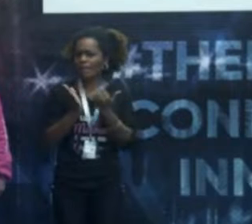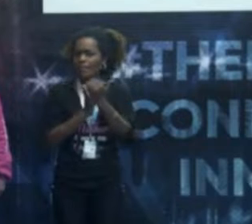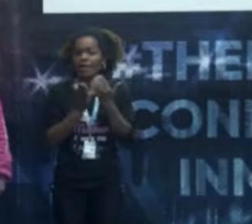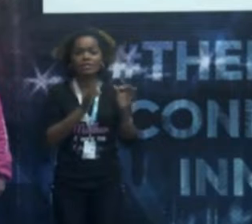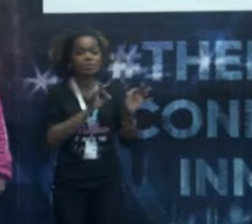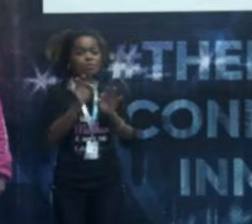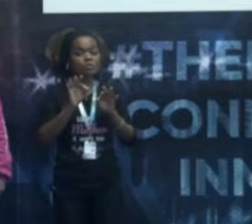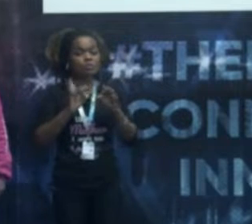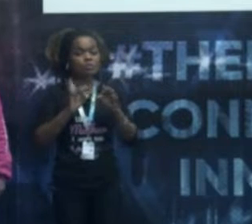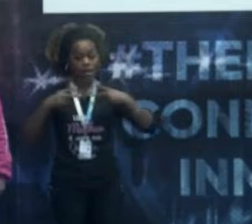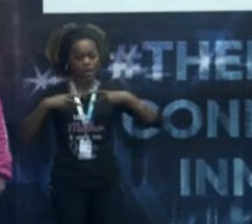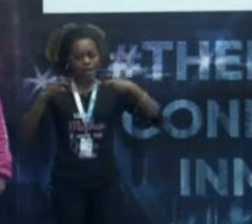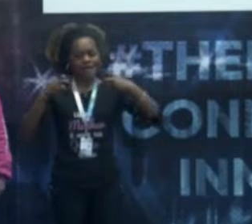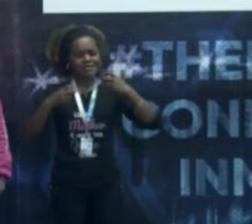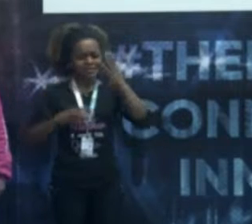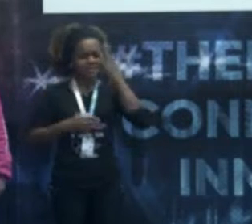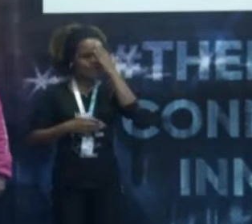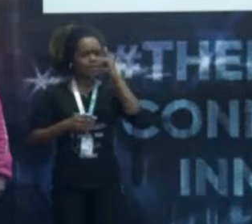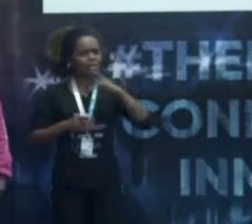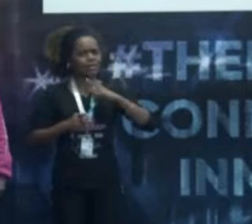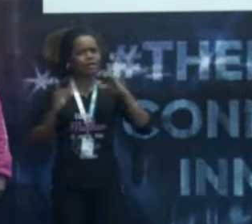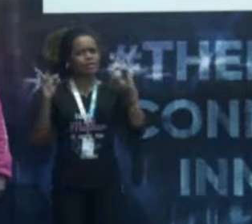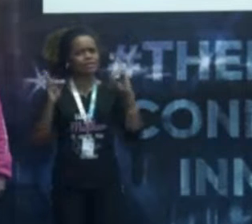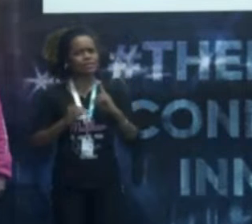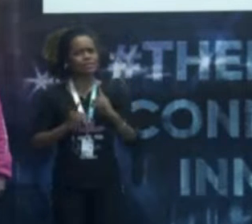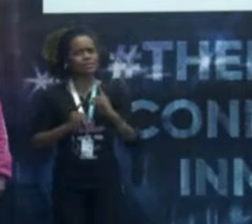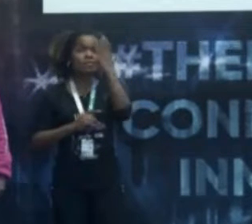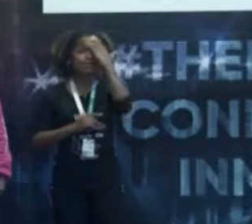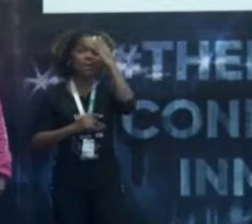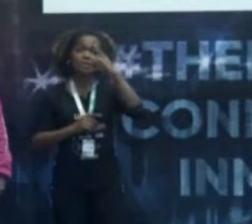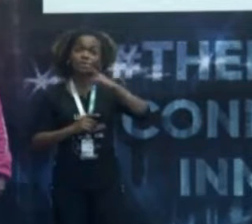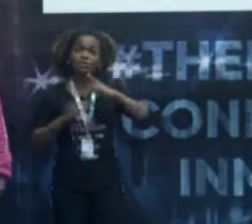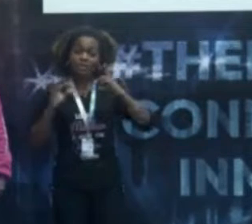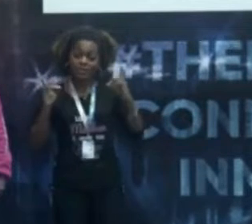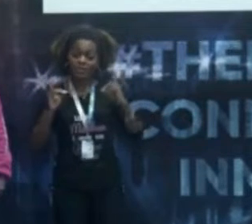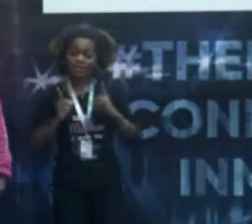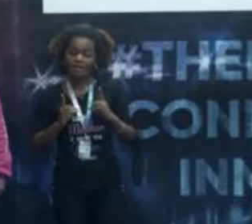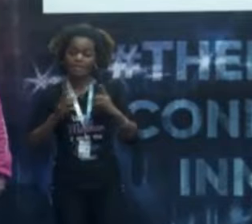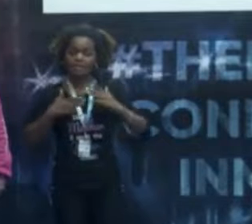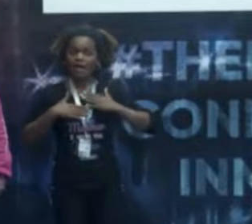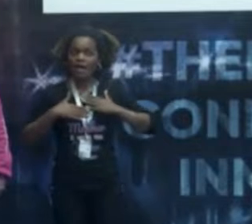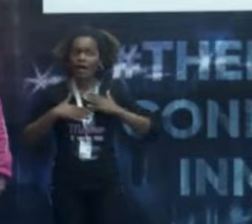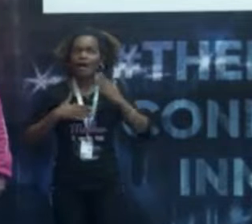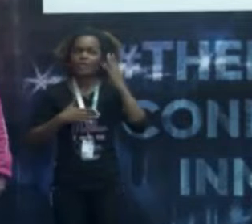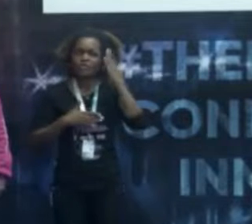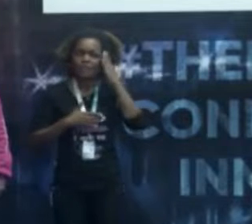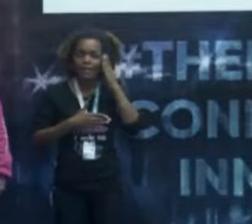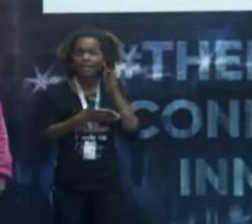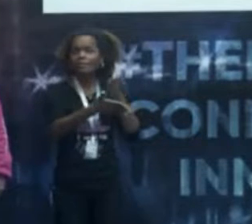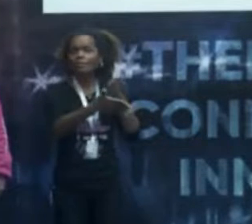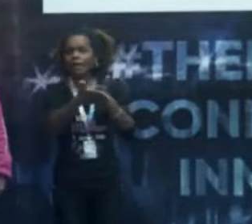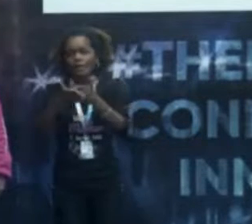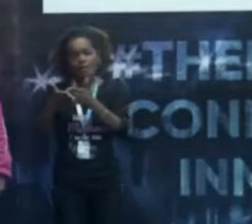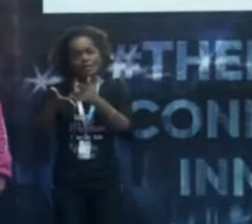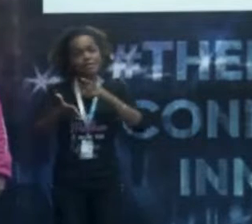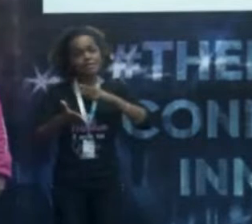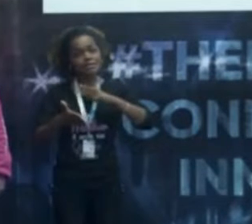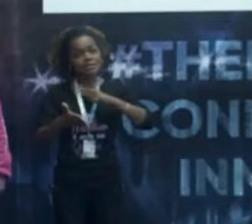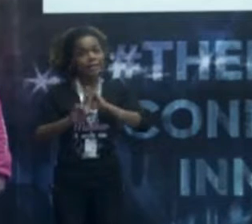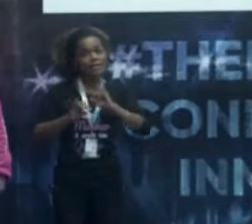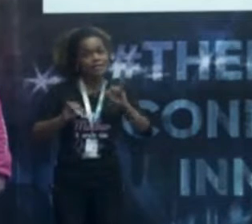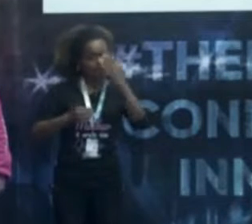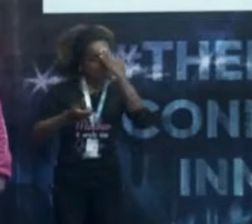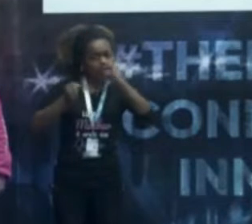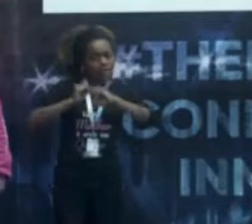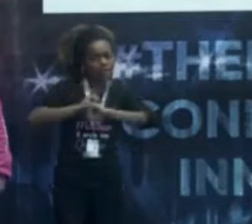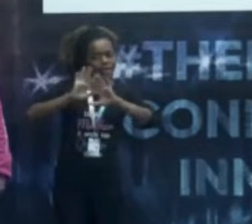reconhecimento, como ele é importante. Porque a gente tem uma deficiência, a gente vai convivendo com diversas barreiras. Mas é quando a gente entende que essas barreiras fazem parte